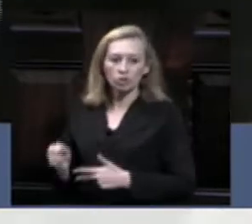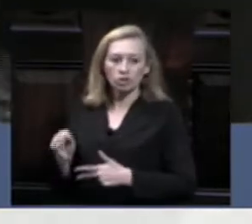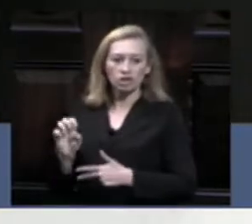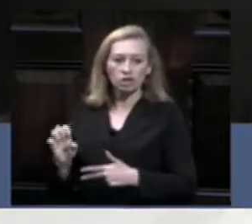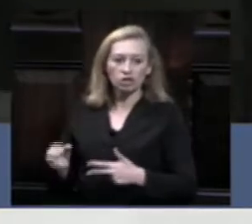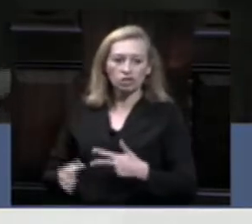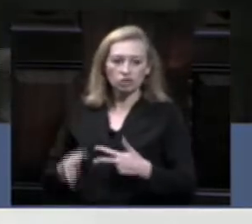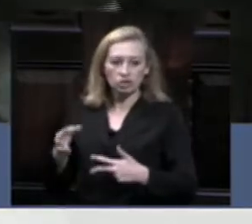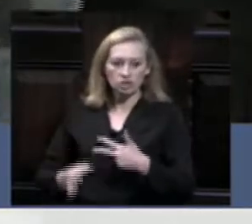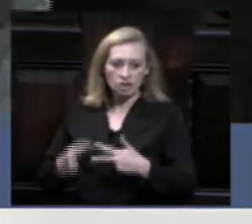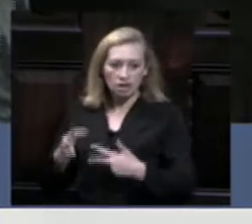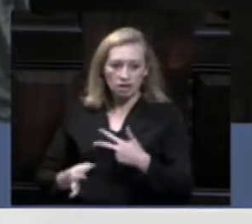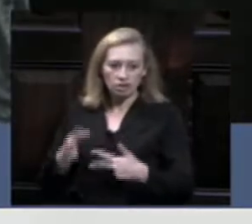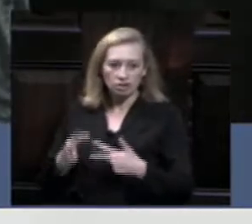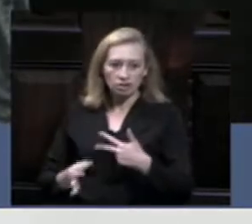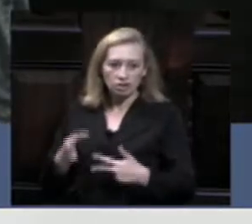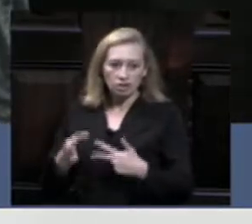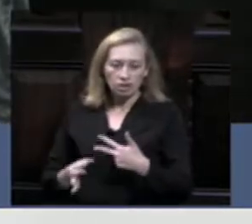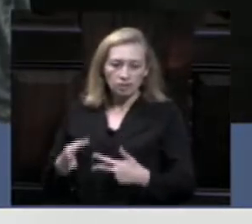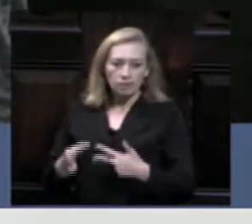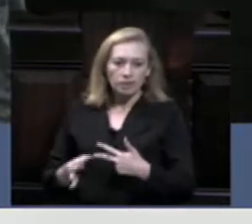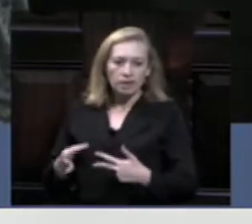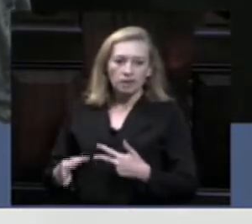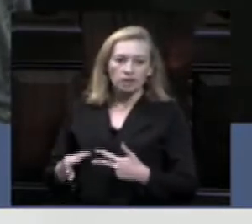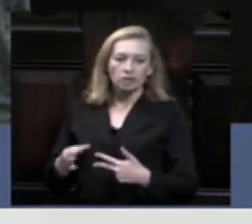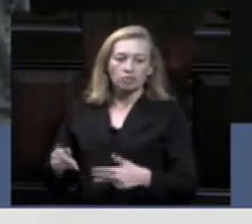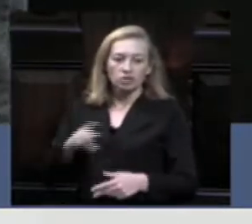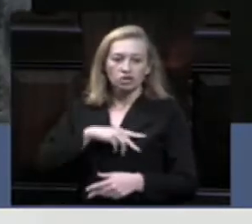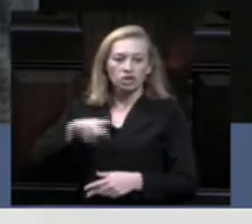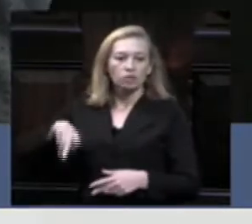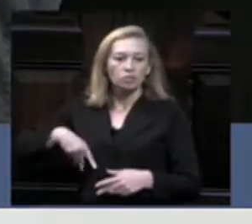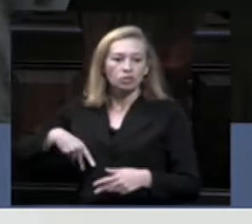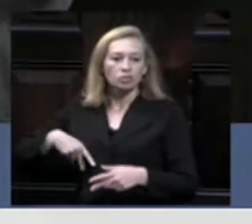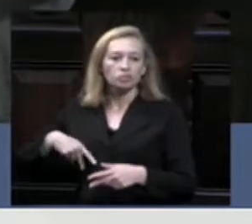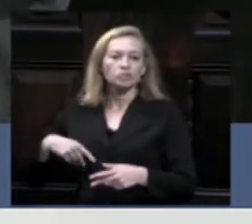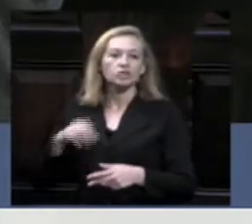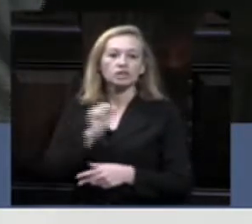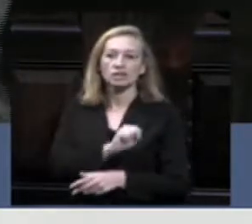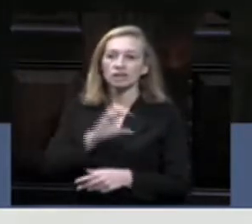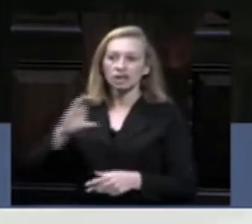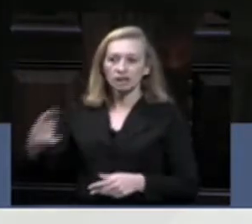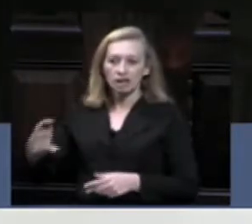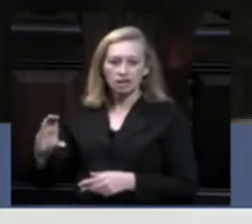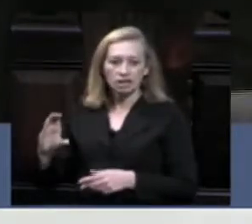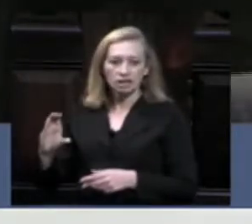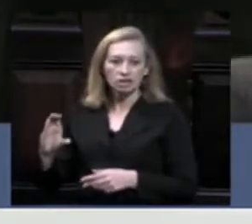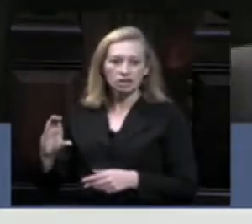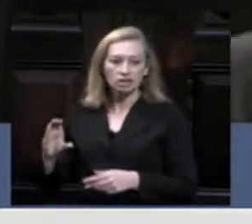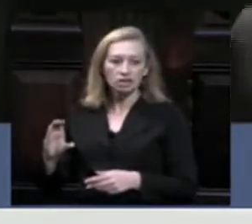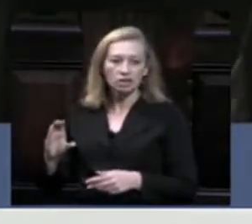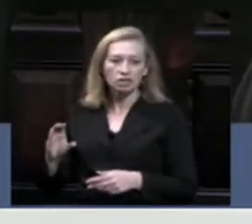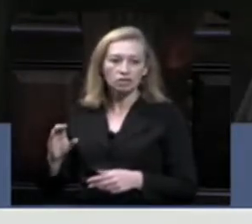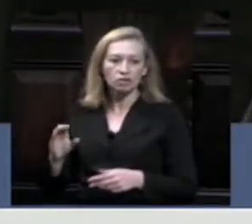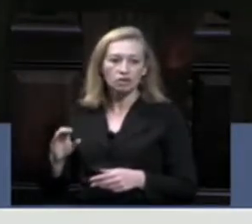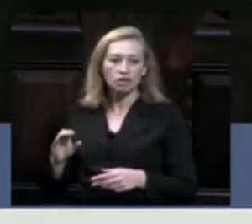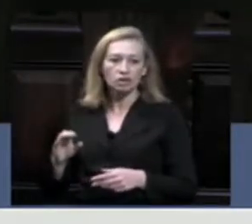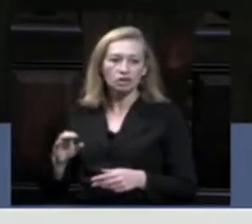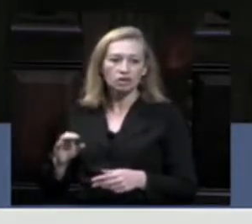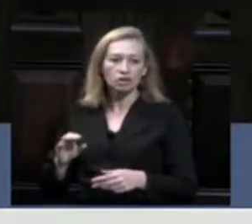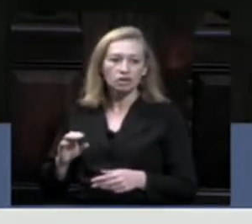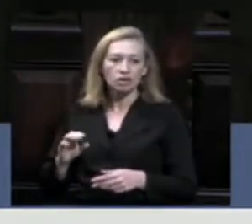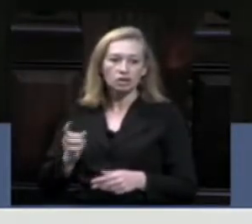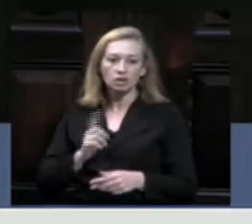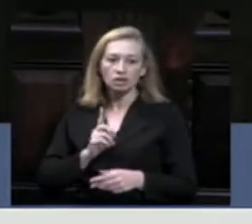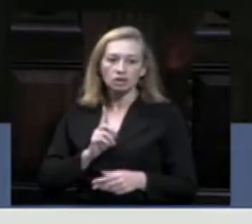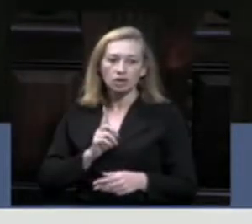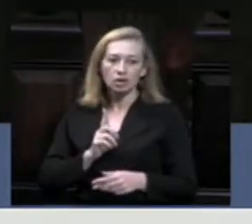Ministério Público, pela Polícia Federal em Santa Catarina naquela ocasião. Ele foi impedido de pôr os pés na sua própria universidade,